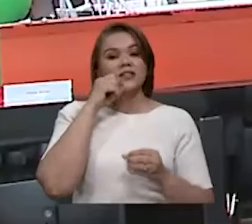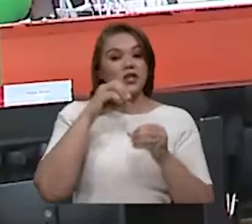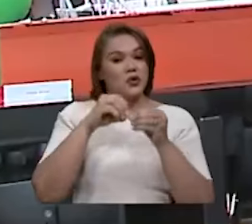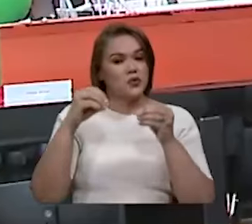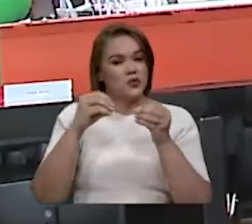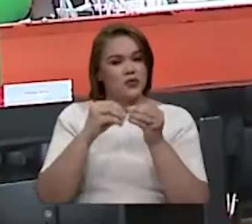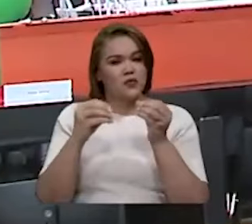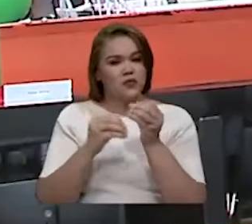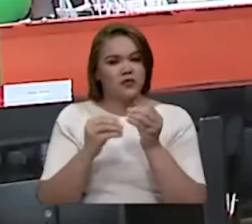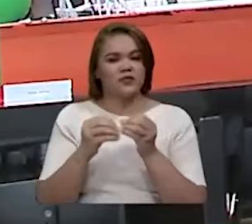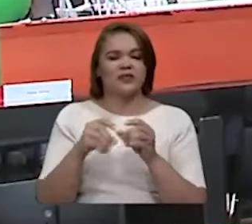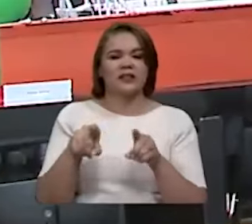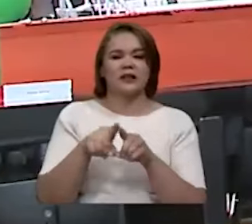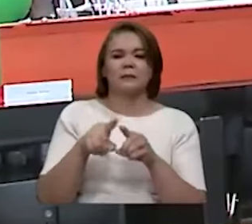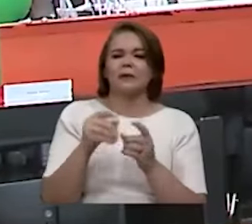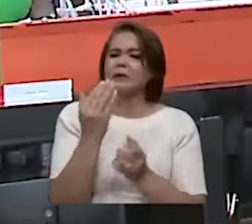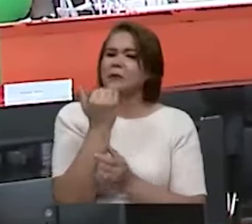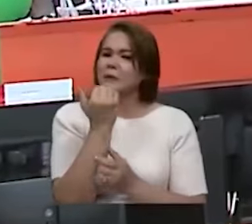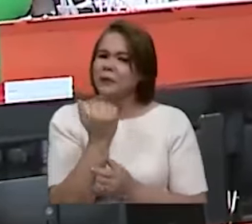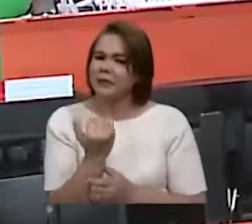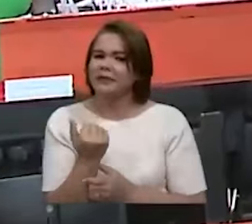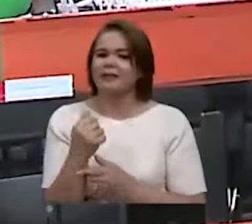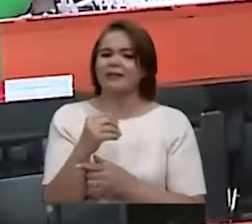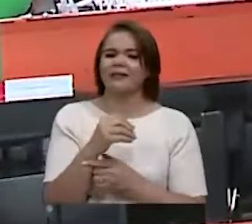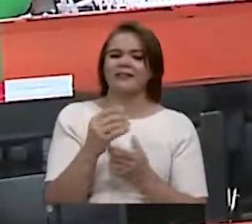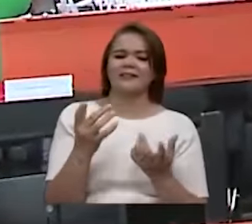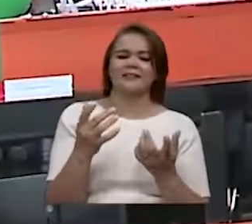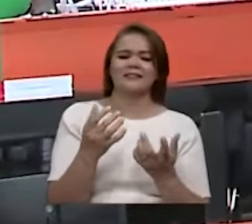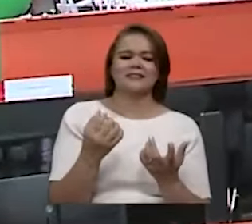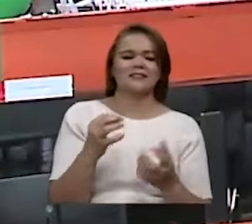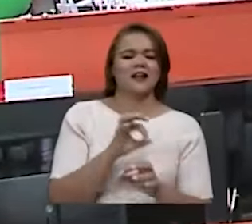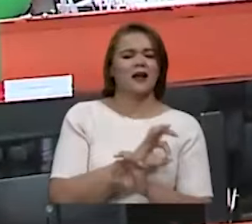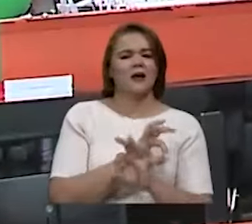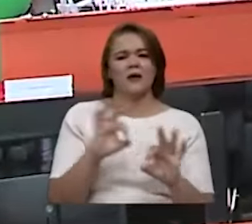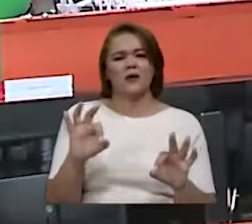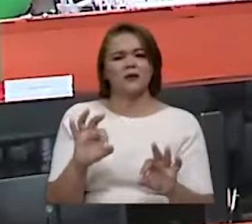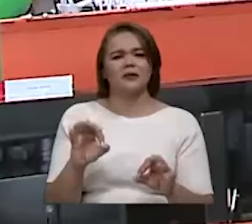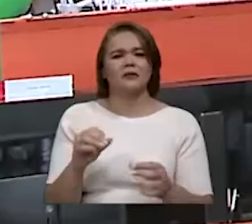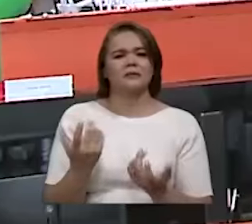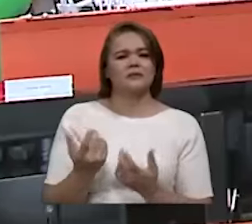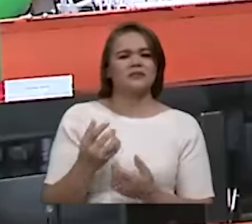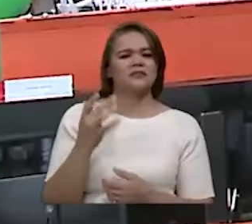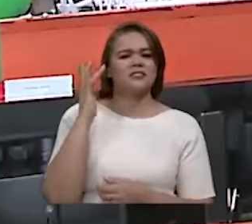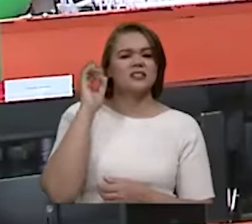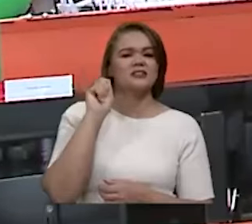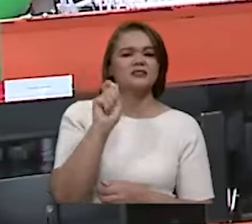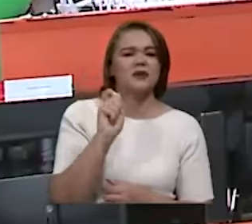mal, hein, Jaque Júnior? Um apartamento no quarto prêmio especial para fazer essa confraternização com o ganhador. O que é que vocês acham?